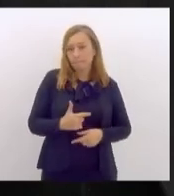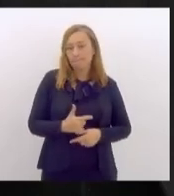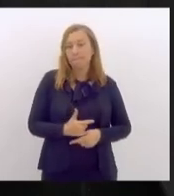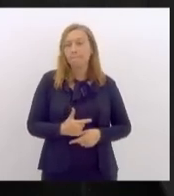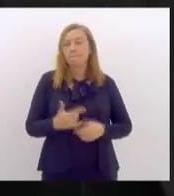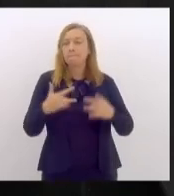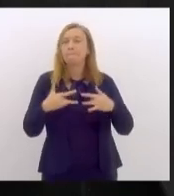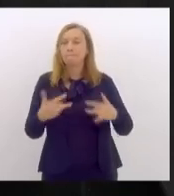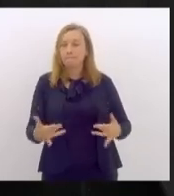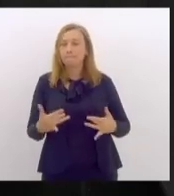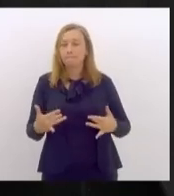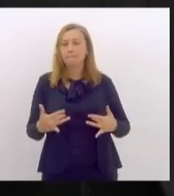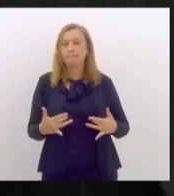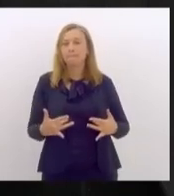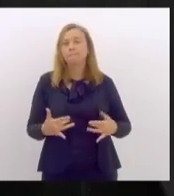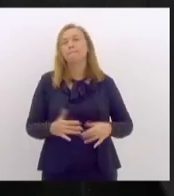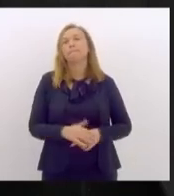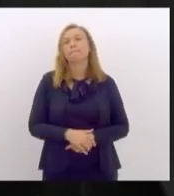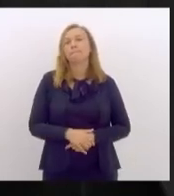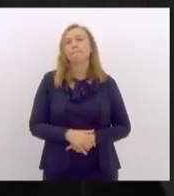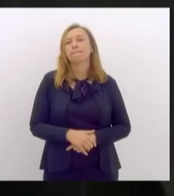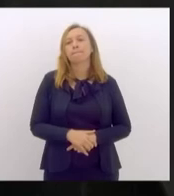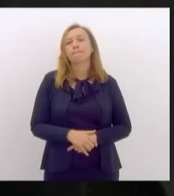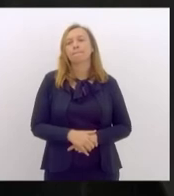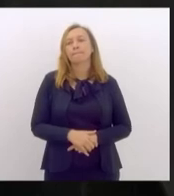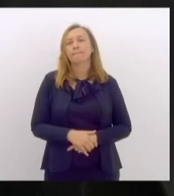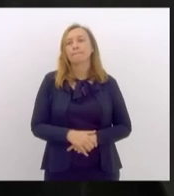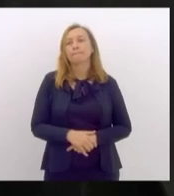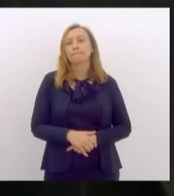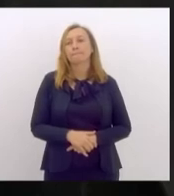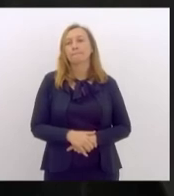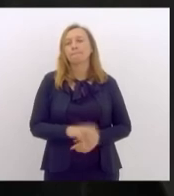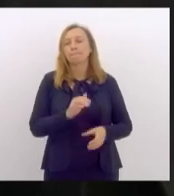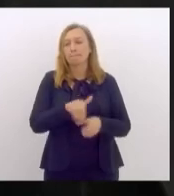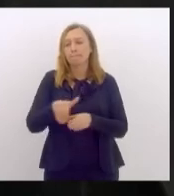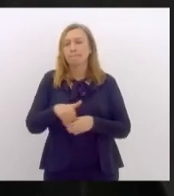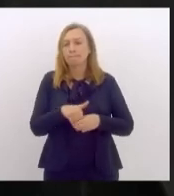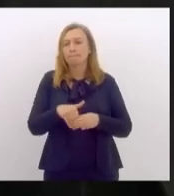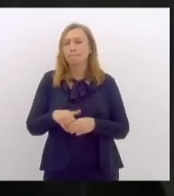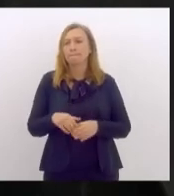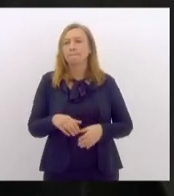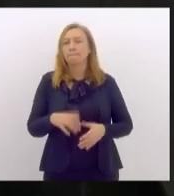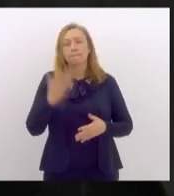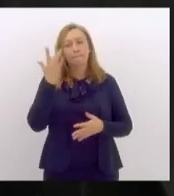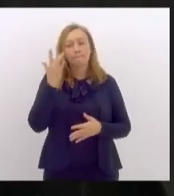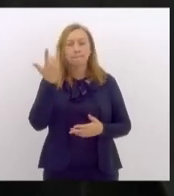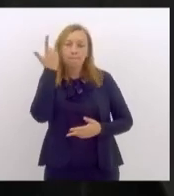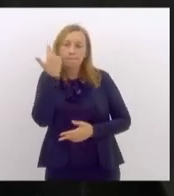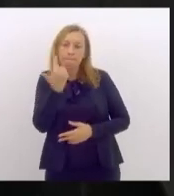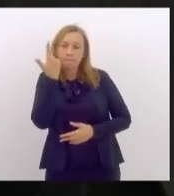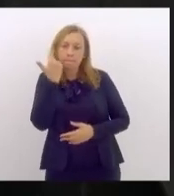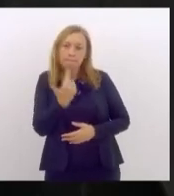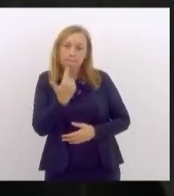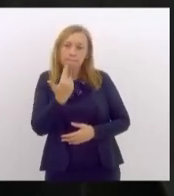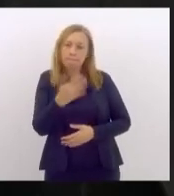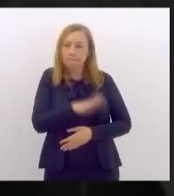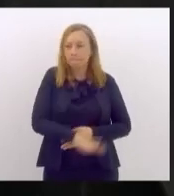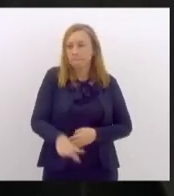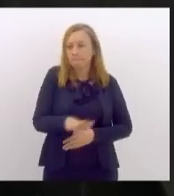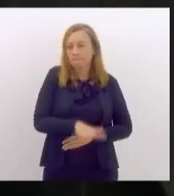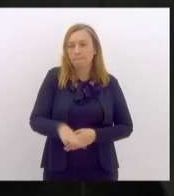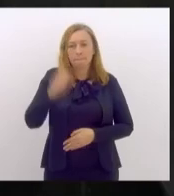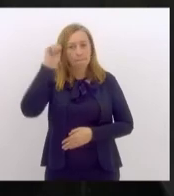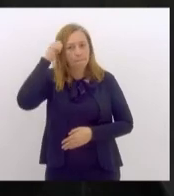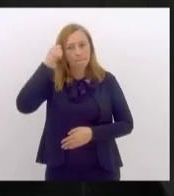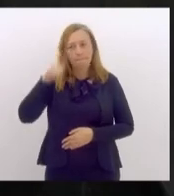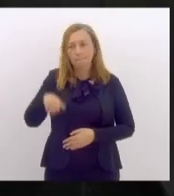nossa solida vontade de classe que está em jogo nessas eleições se a gente acha normal que uma criança negra